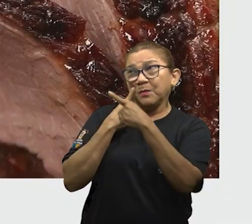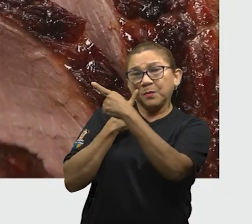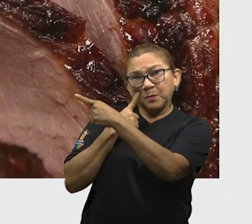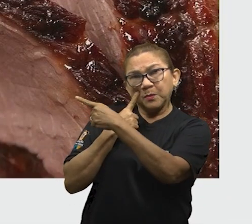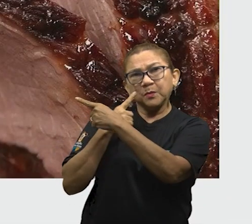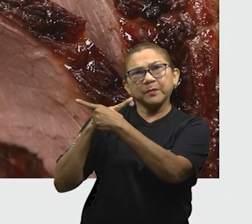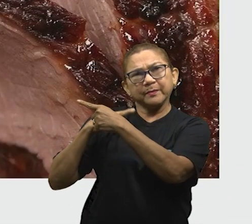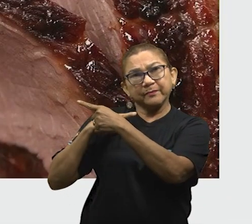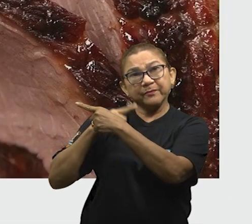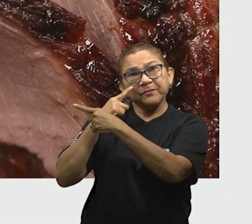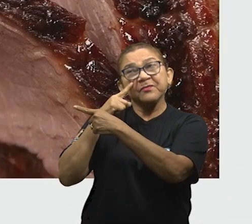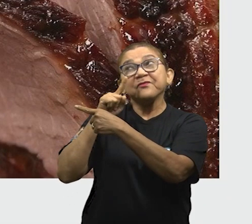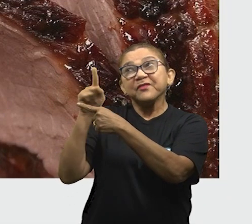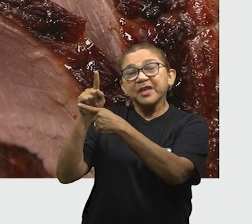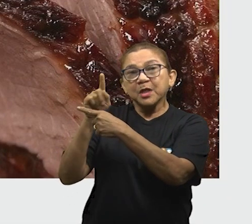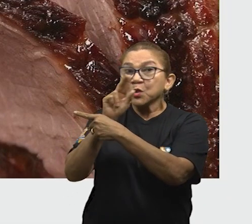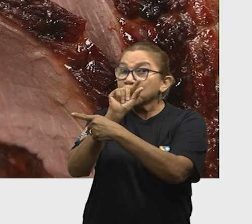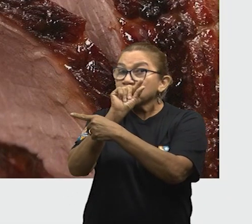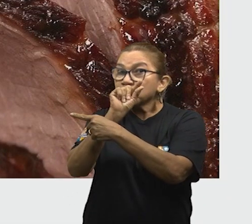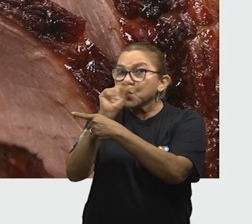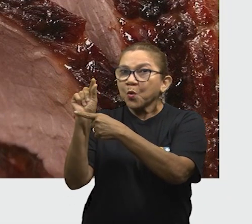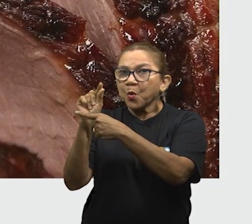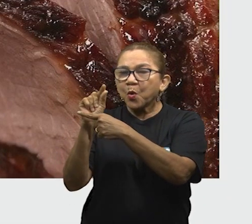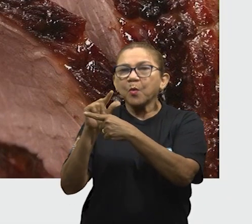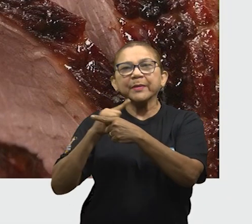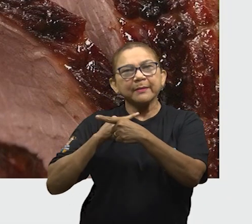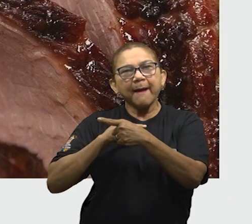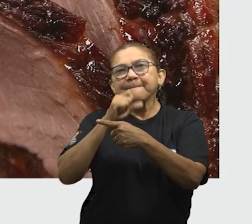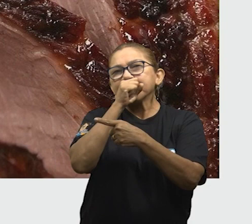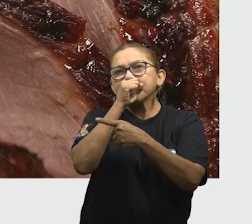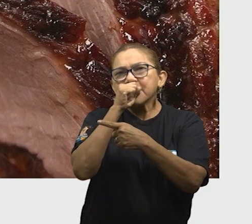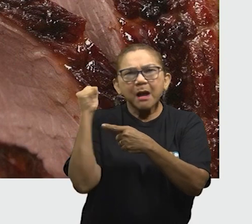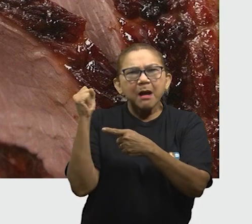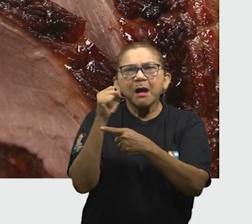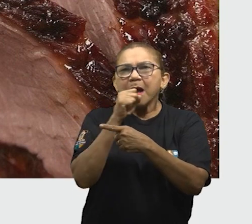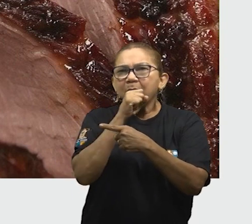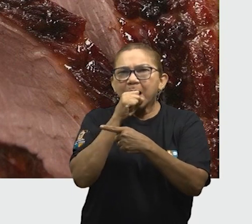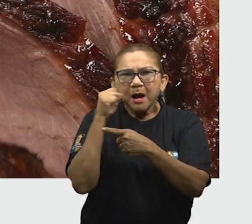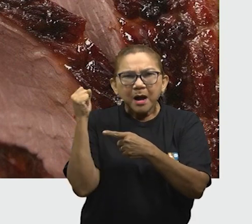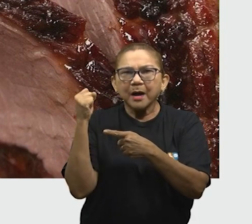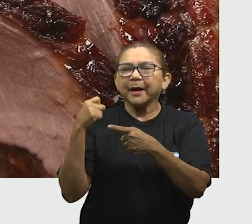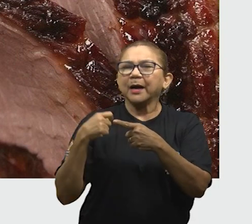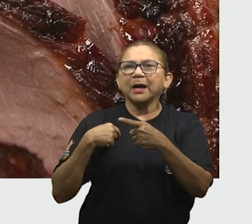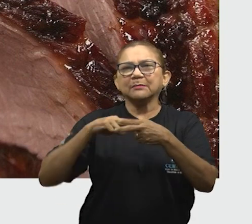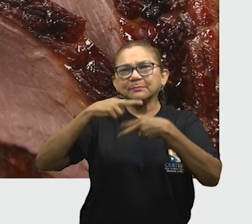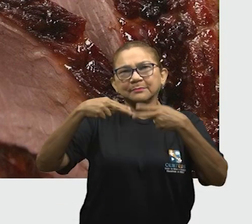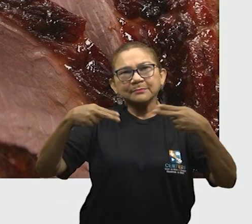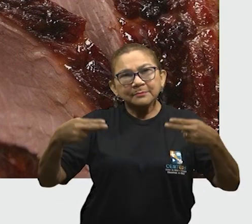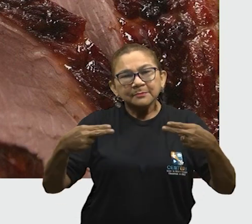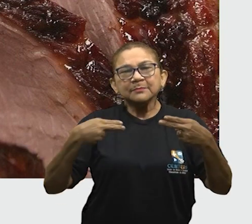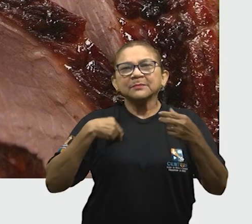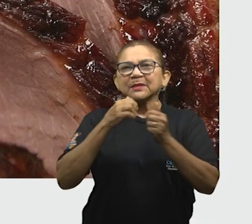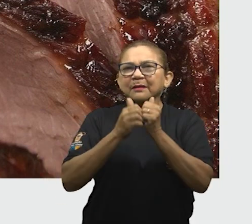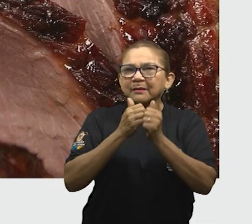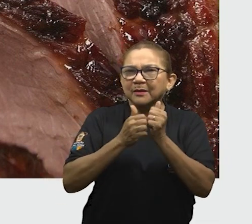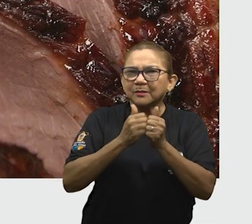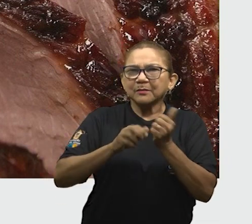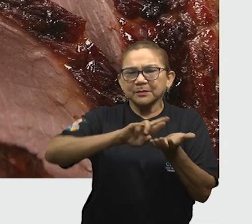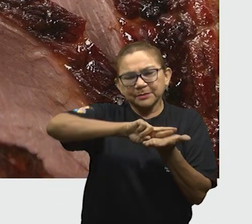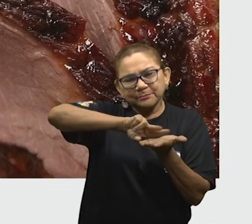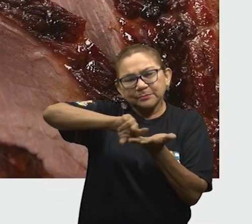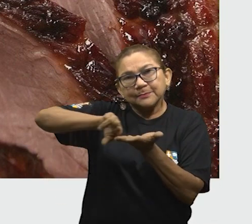Carboidratos são comumente encontrados em pães, macarrão, arroz, verduras e